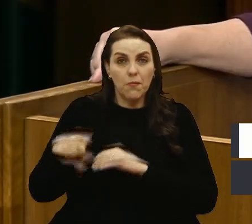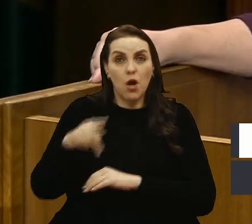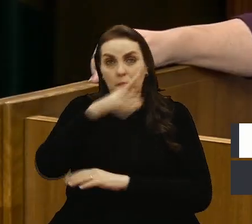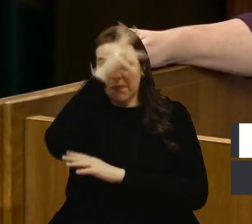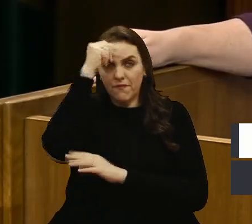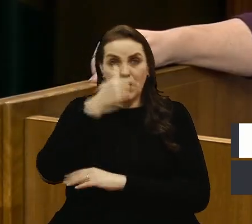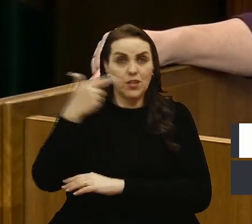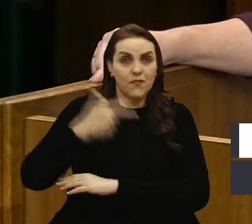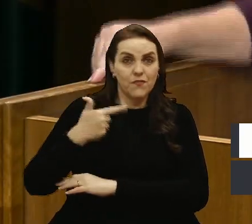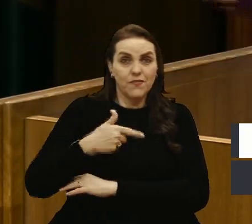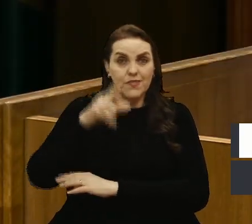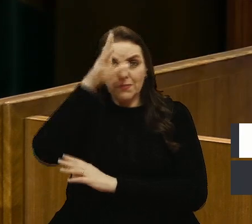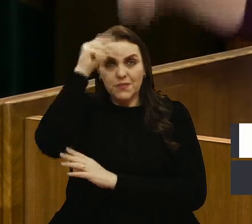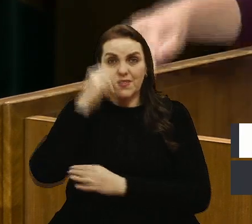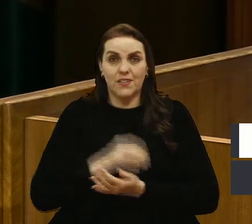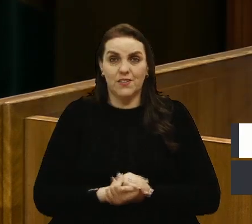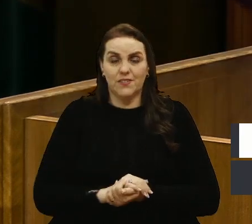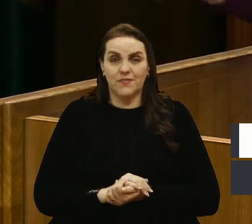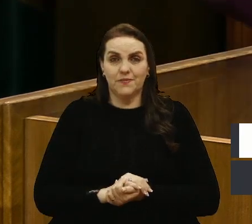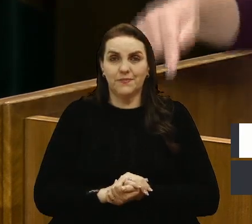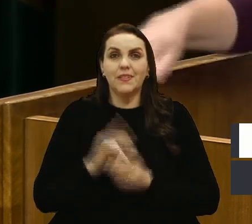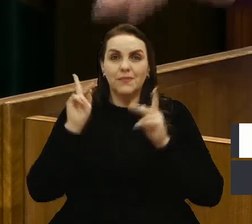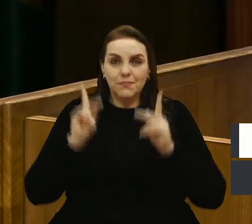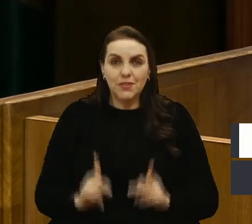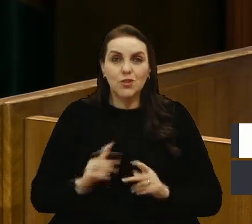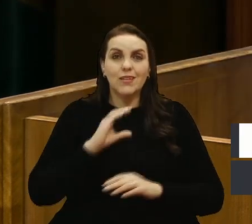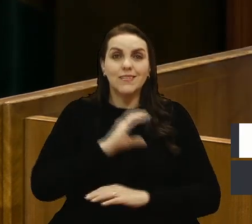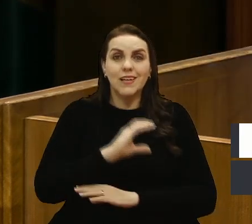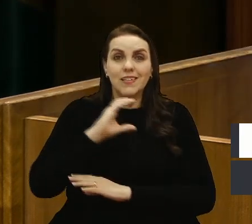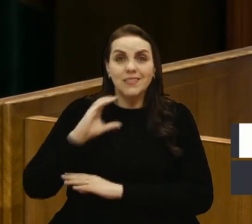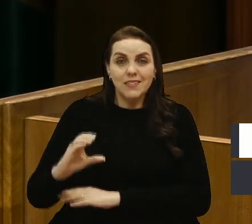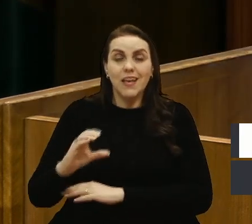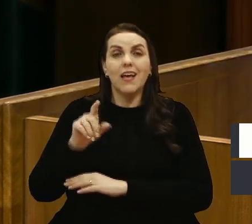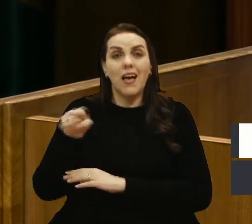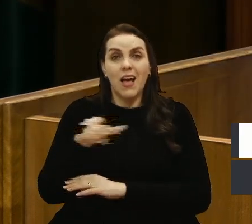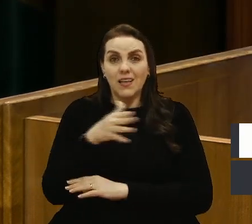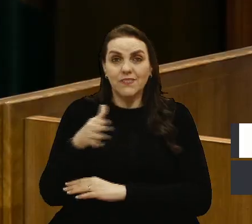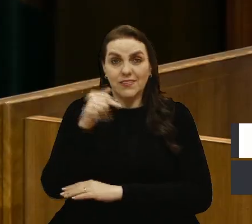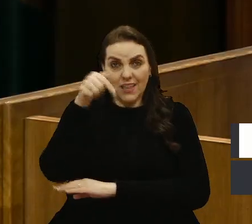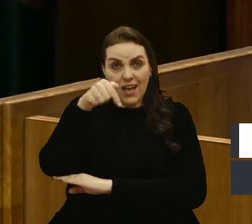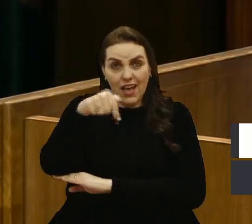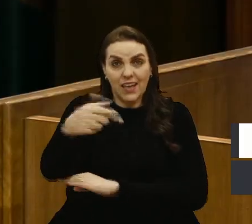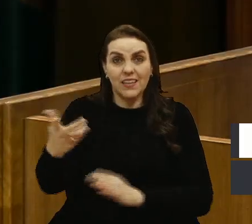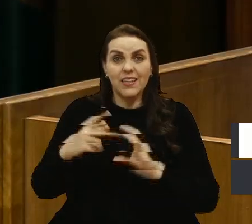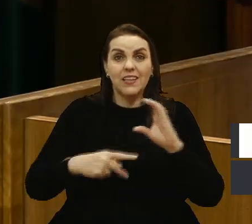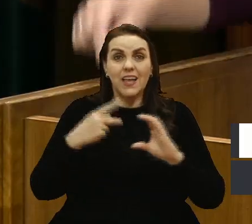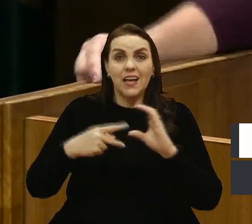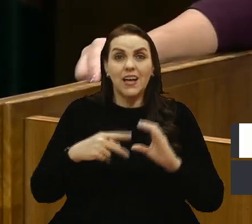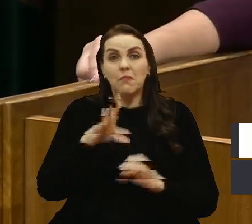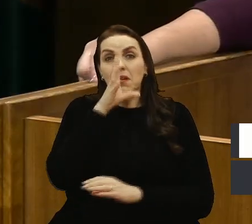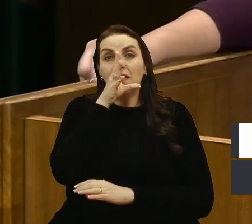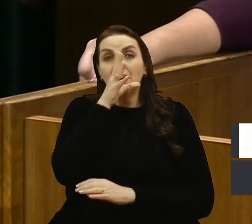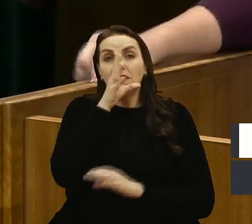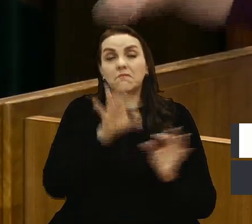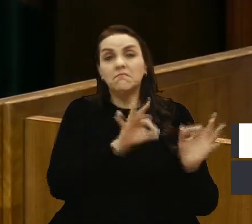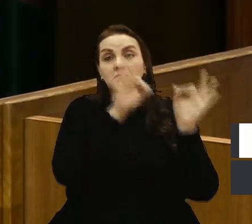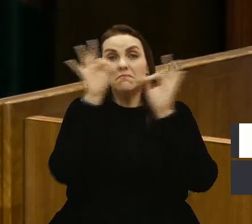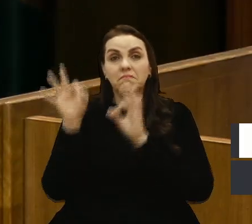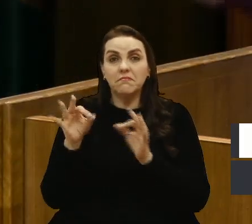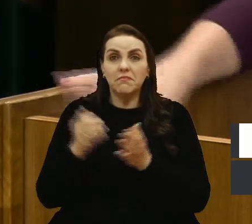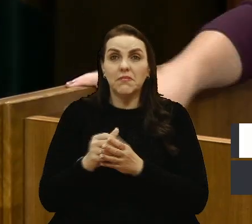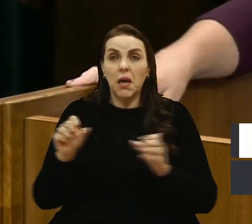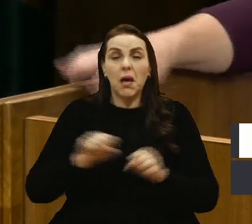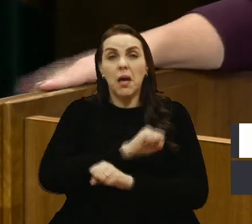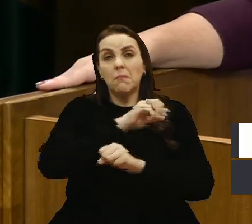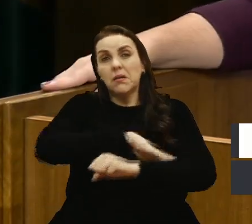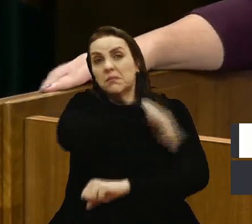vice. As pessoas que são CCs, que muitas vezes ficam aqui na Câmara assistindo a sessão de manhã, a manhã